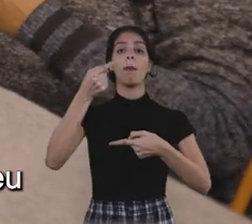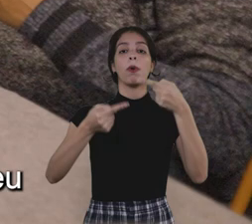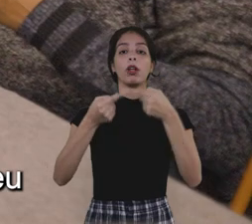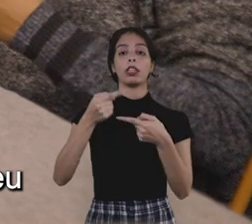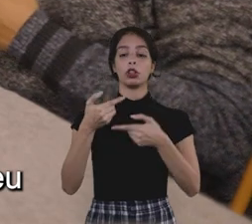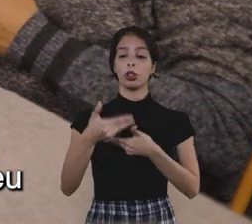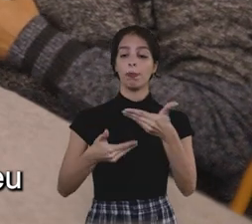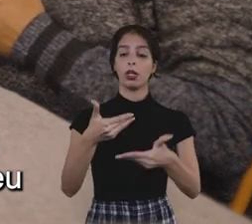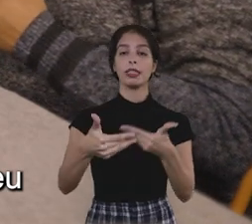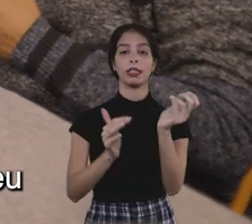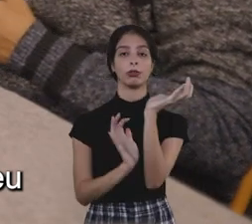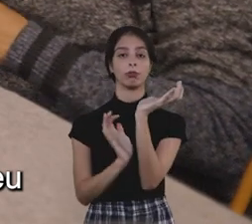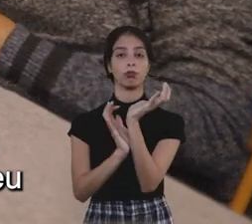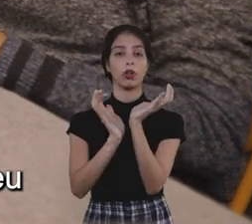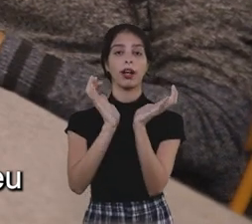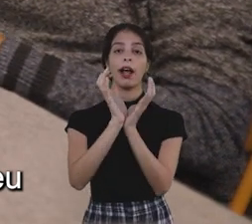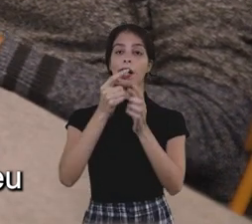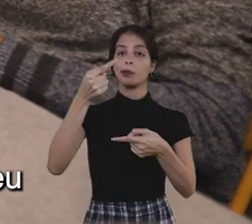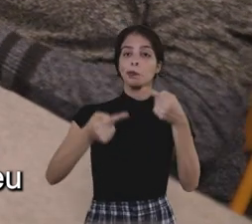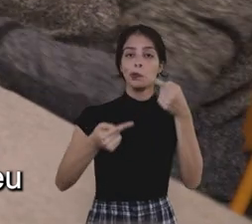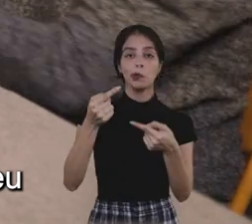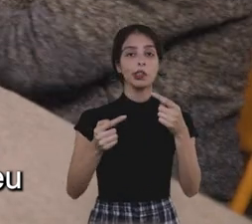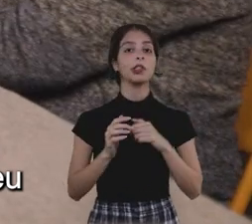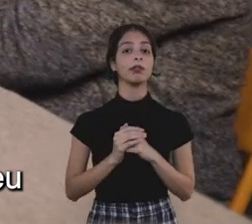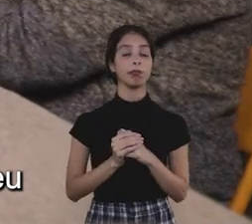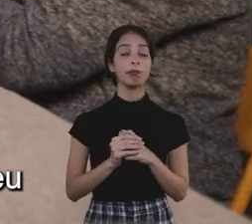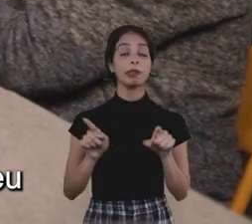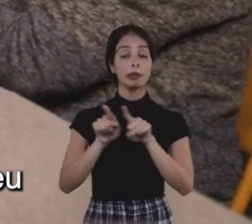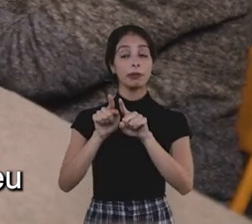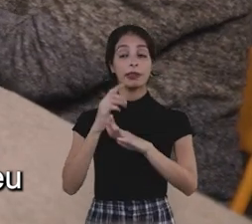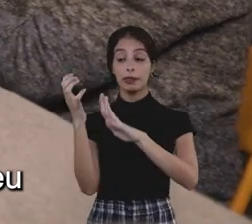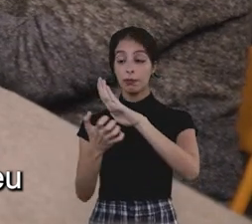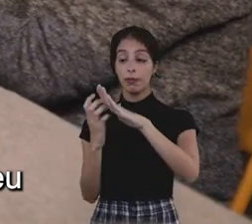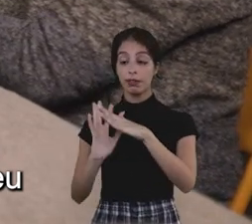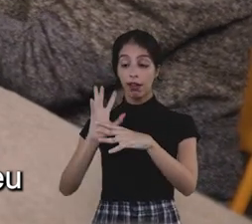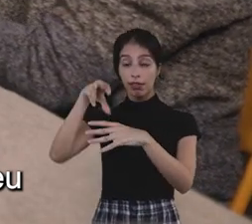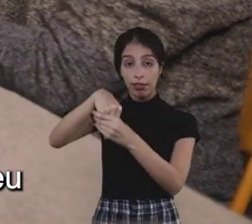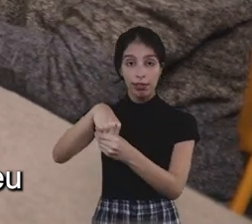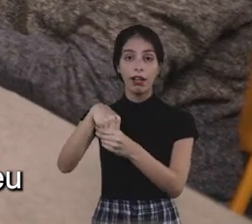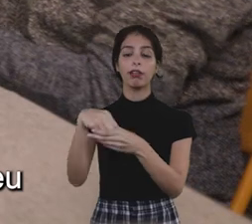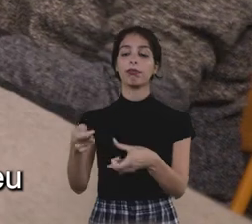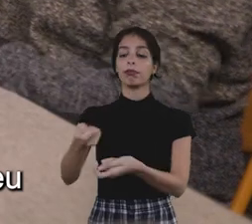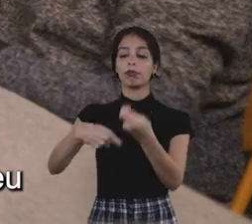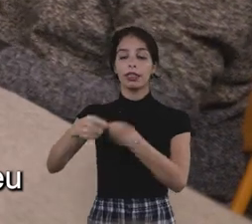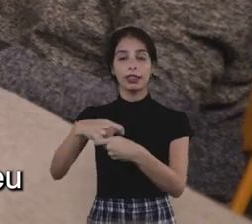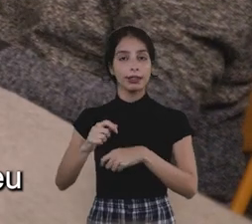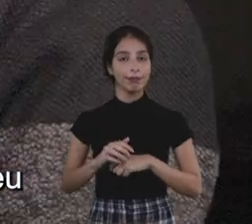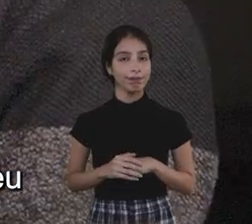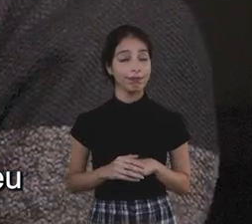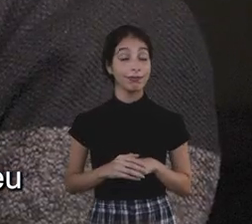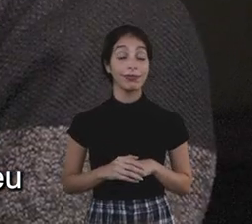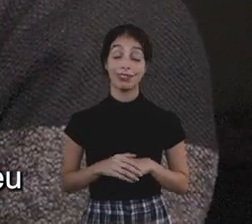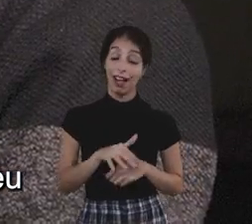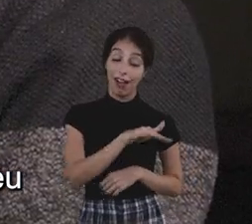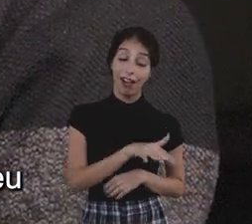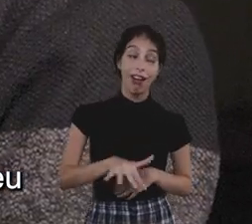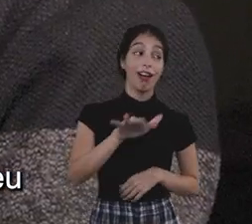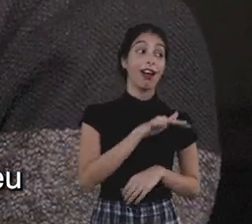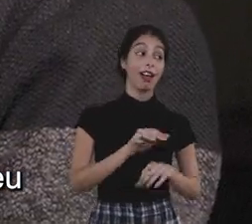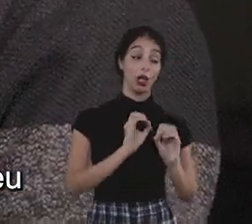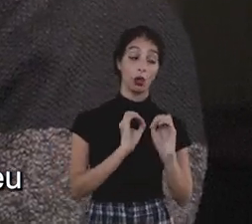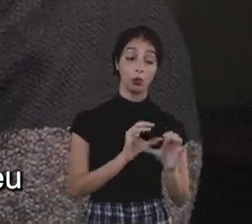estruturais dos processos de de deterioração eh da da educação